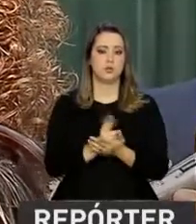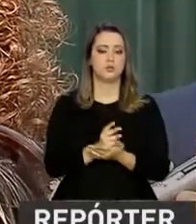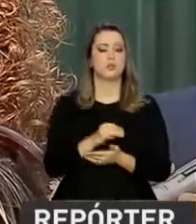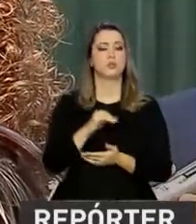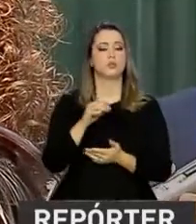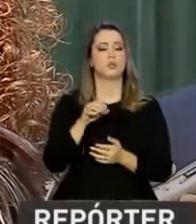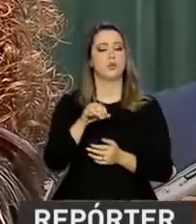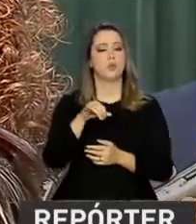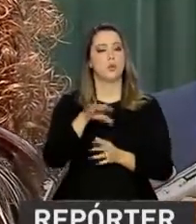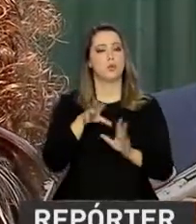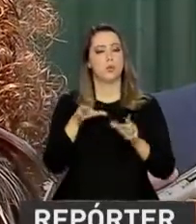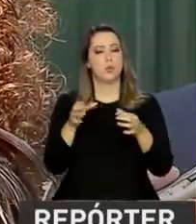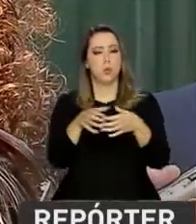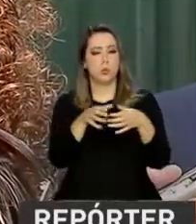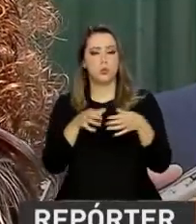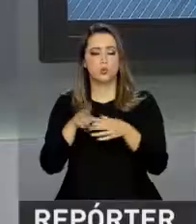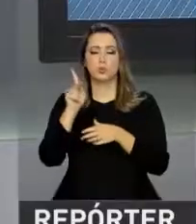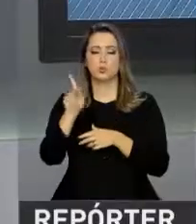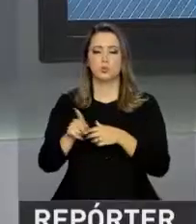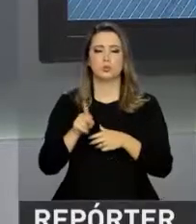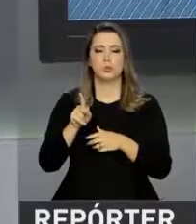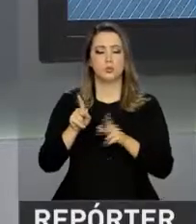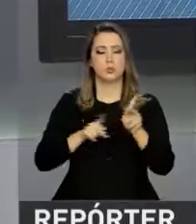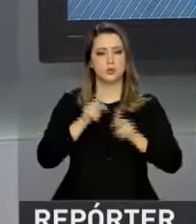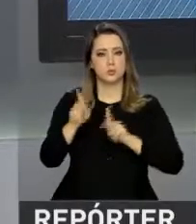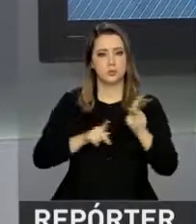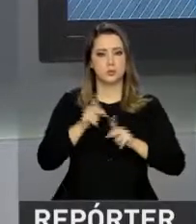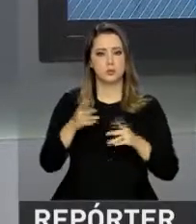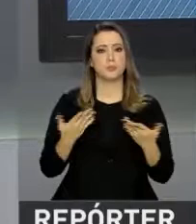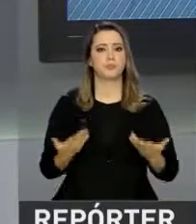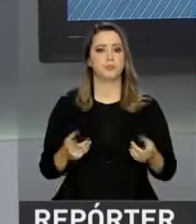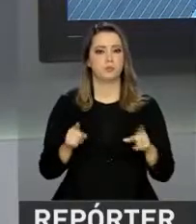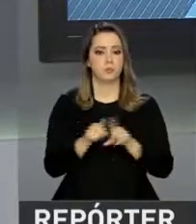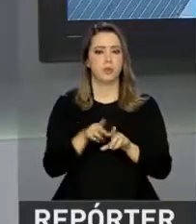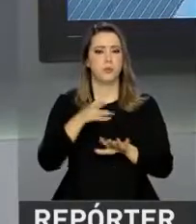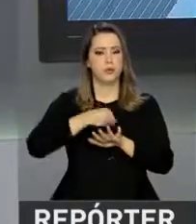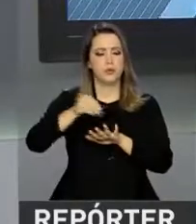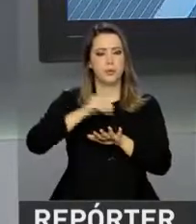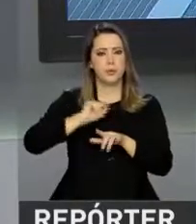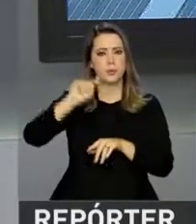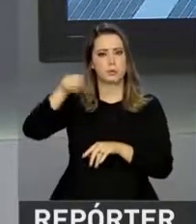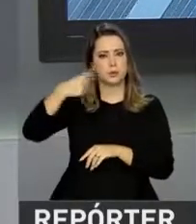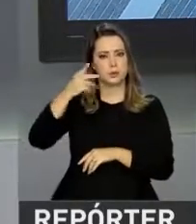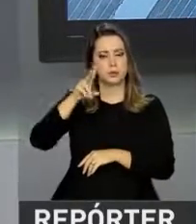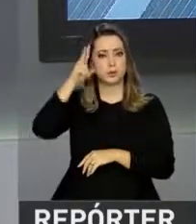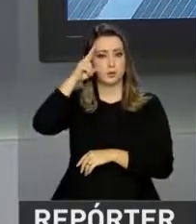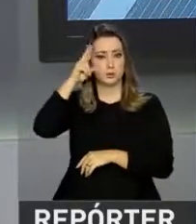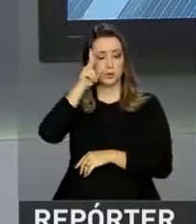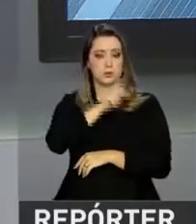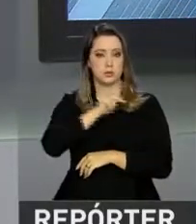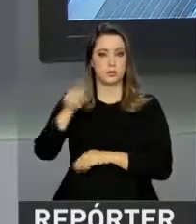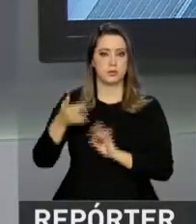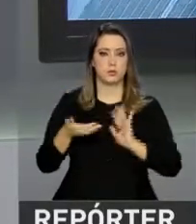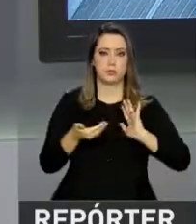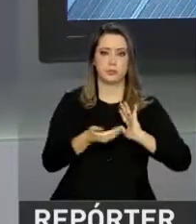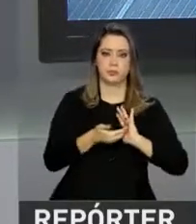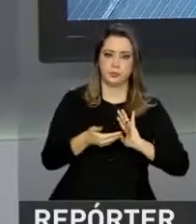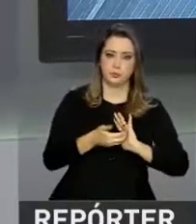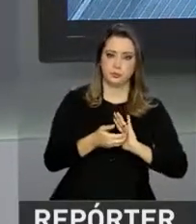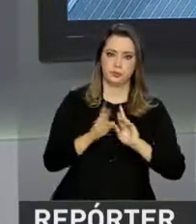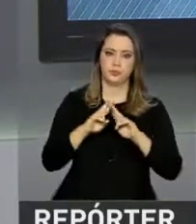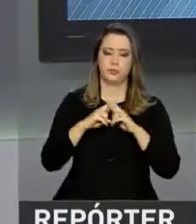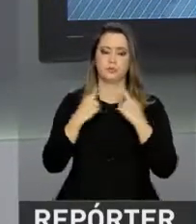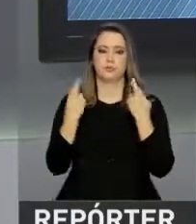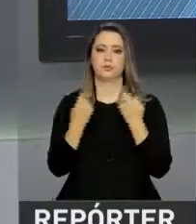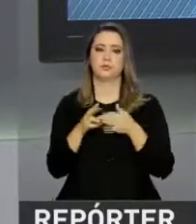para todos os brasileiros informou ainda que na próxima segunda feira o presidente da câmara dos deputados rodrigo